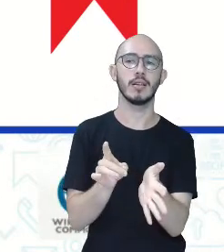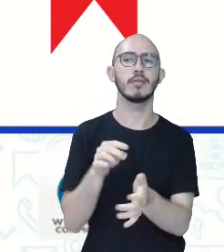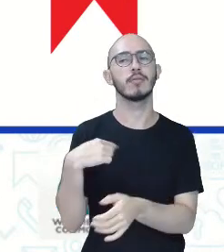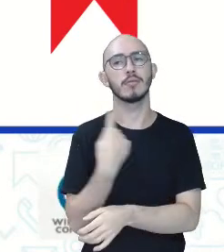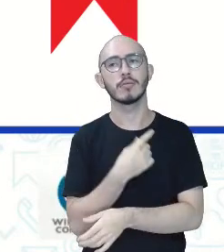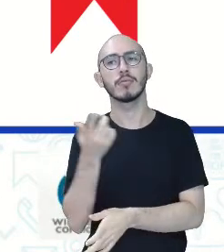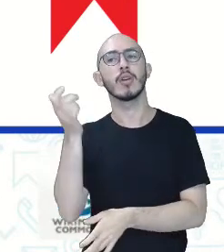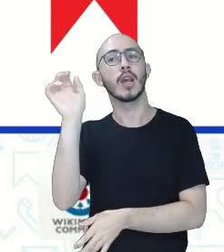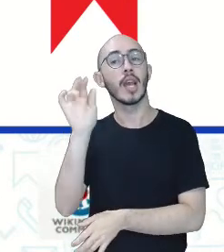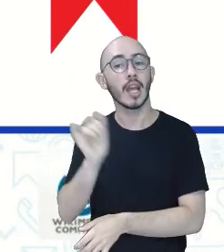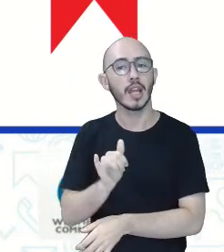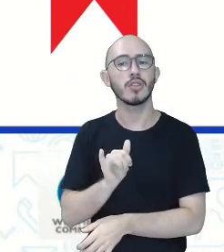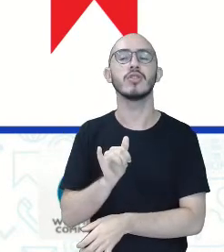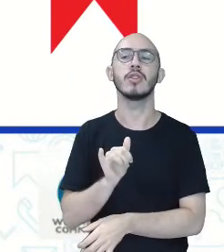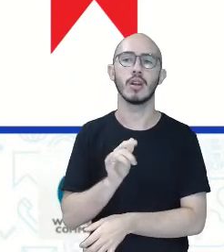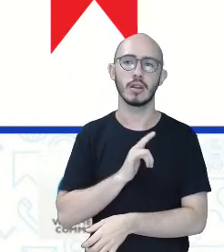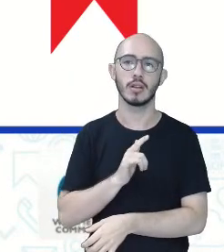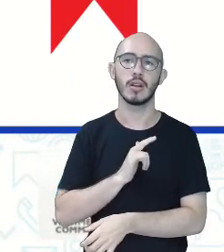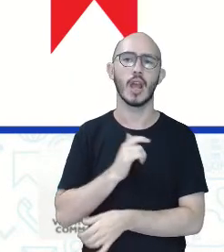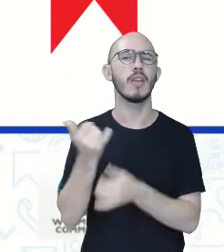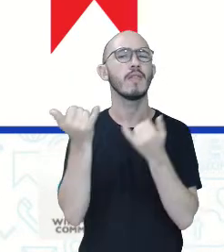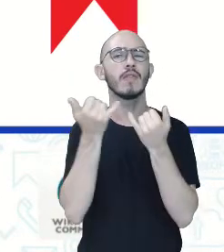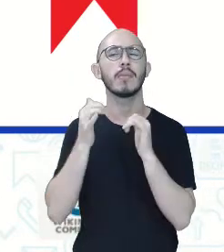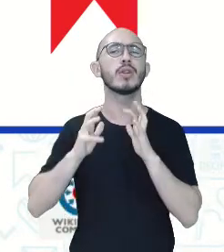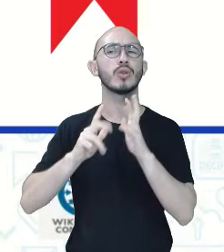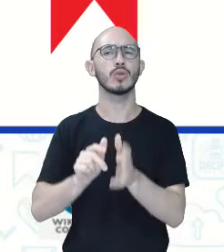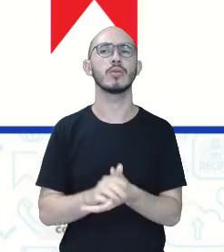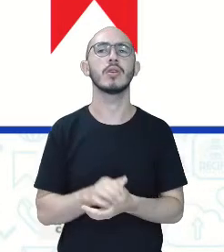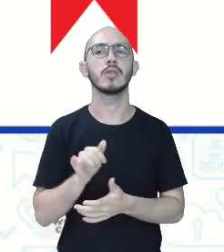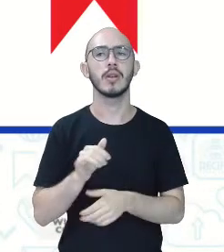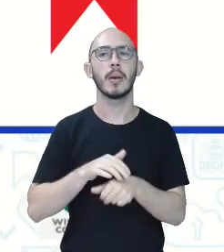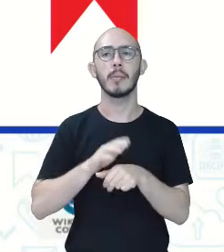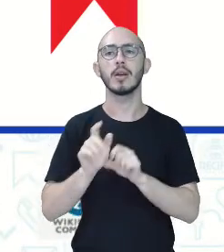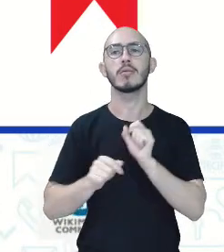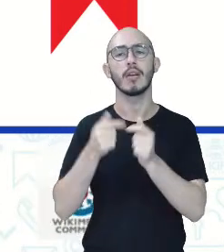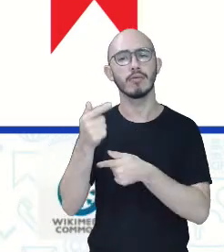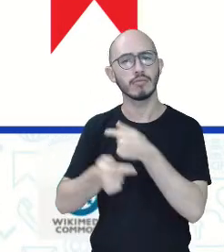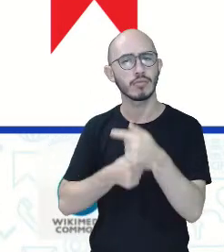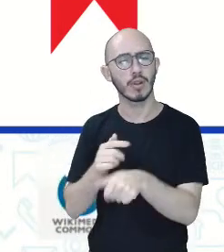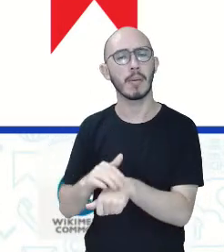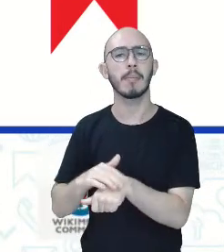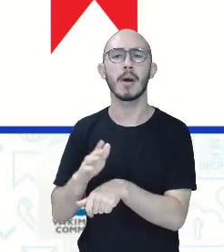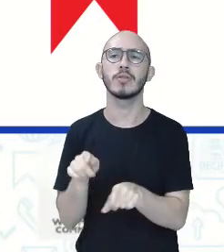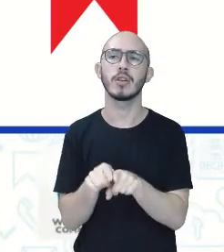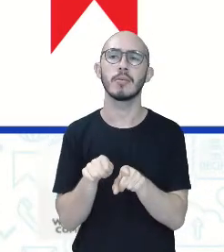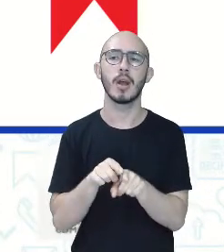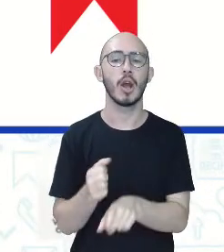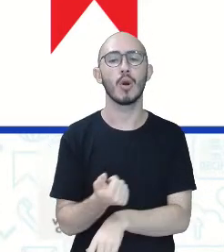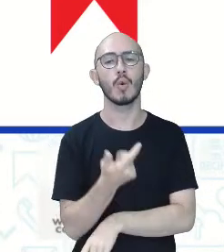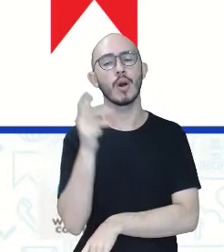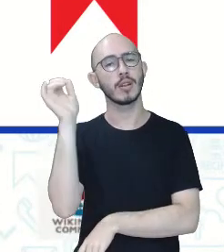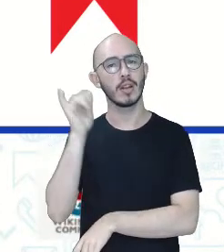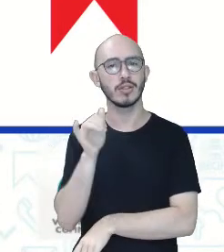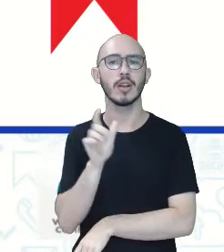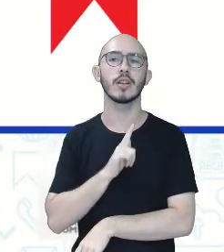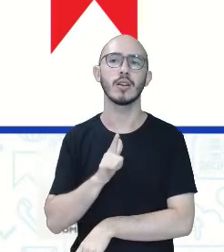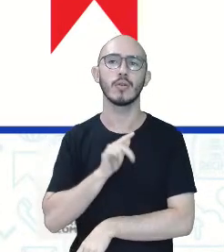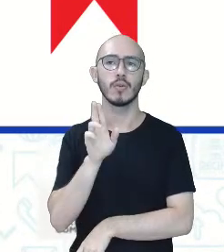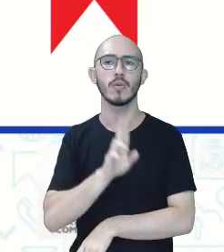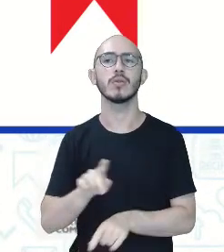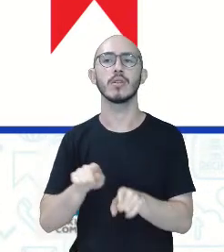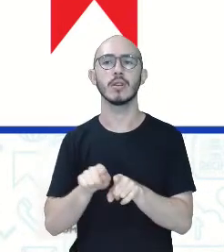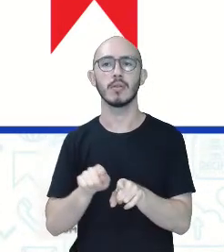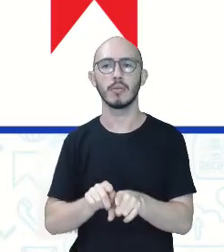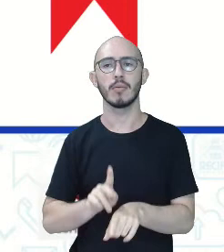de energia, ele está informando tudo. Se é mais eficiente, se não é, quanto de energia ele gasta em quilowatts